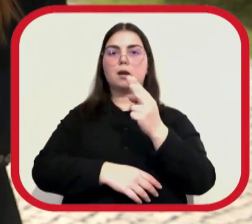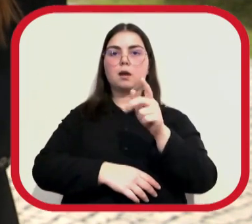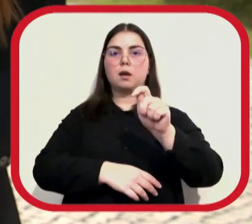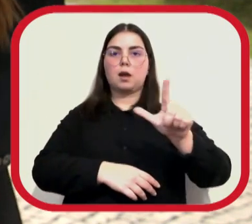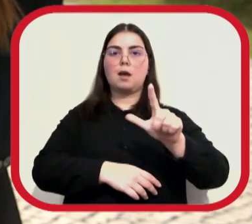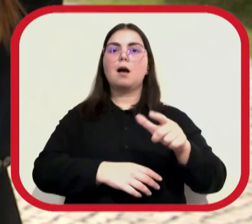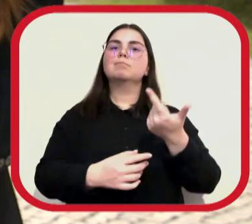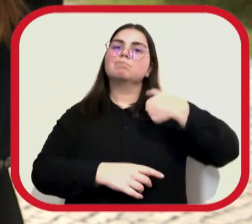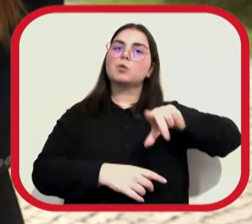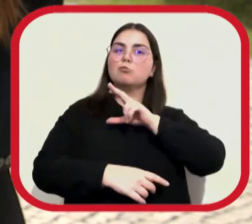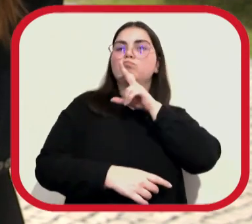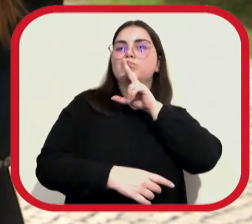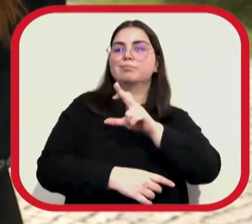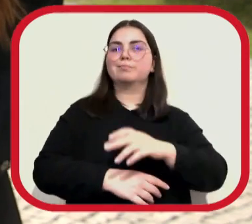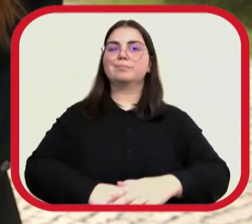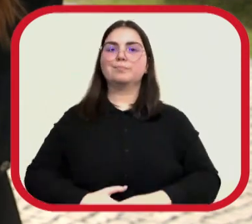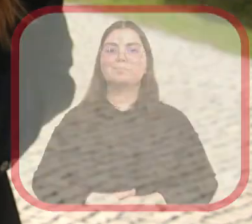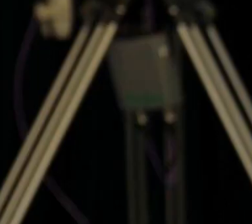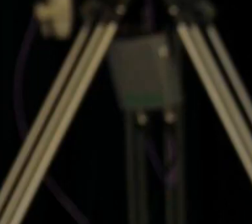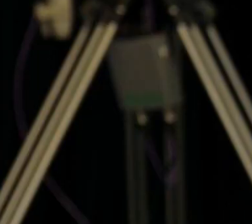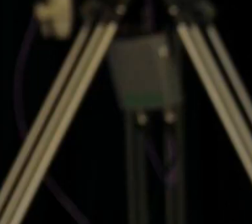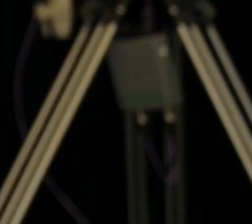Crespo, respondemos a esta e outras questões.